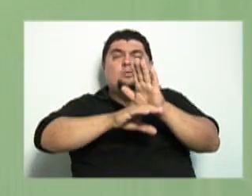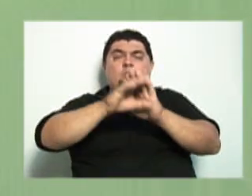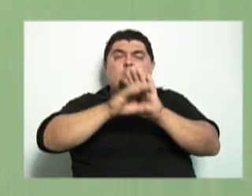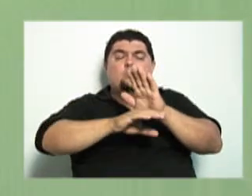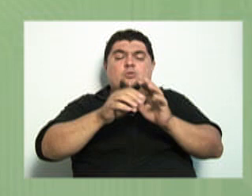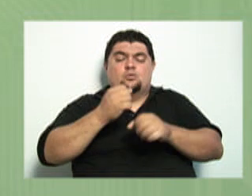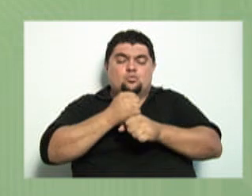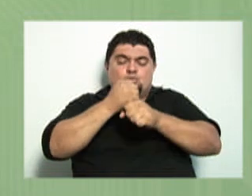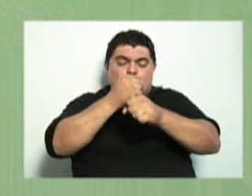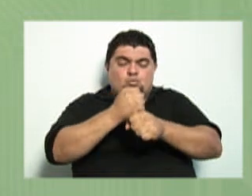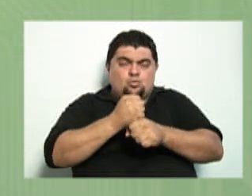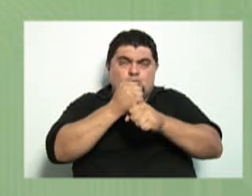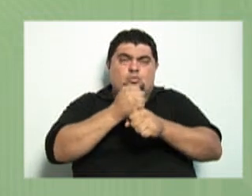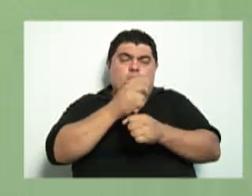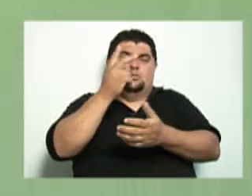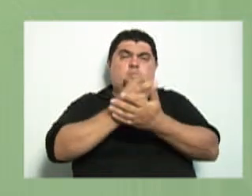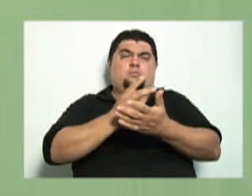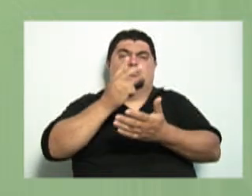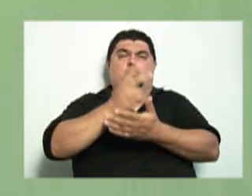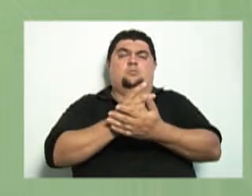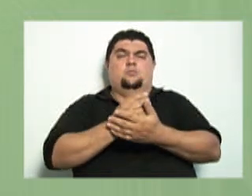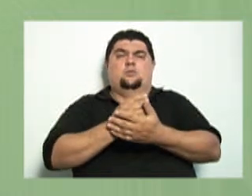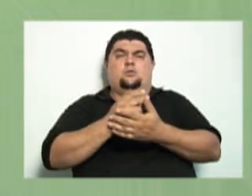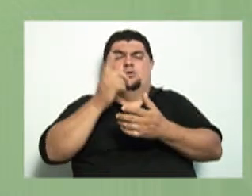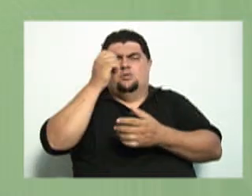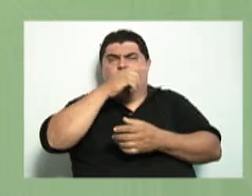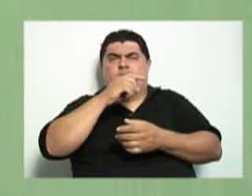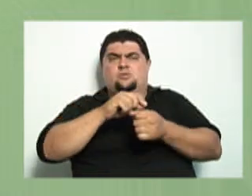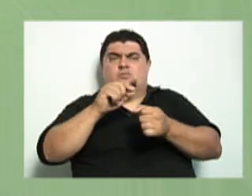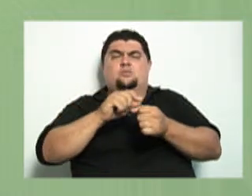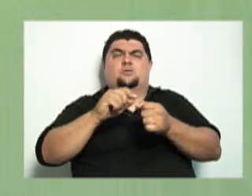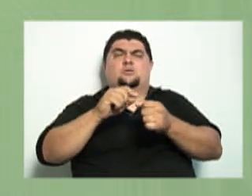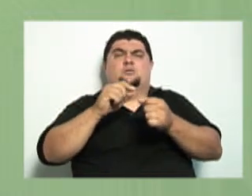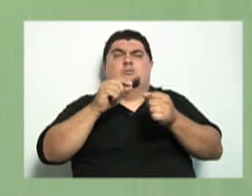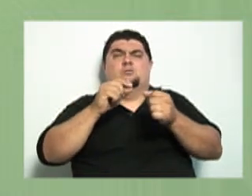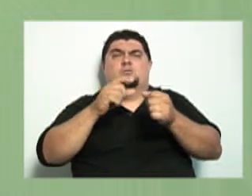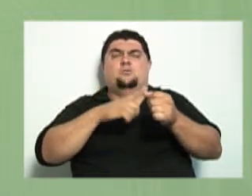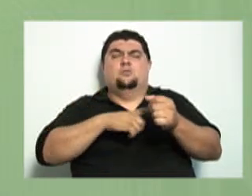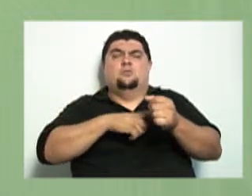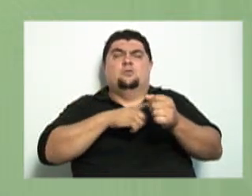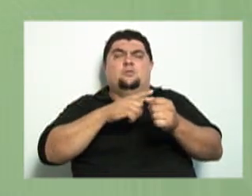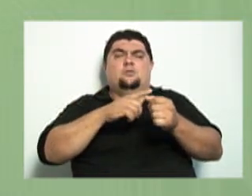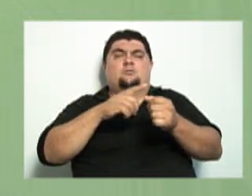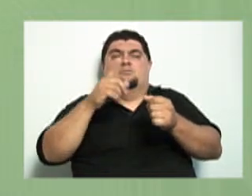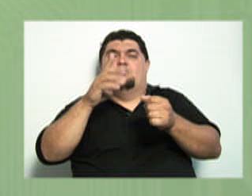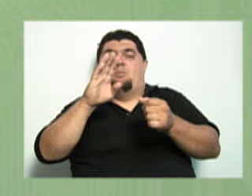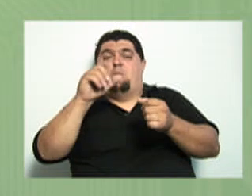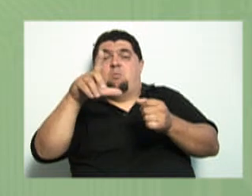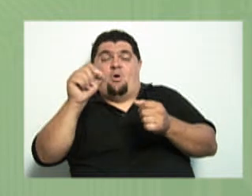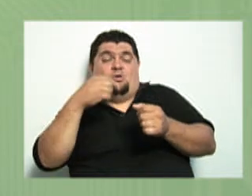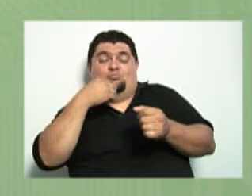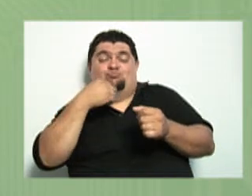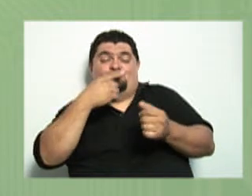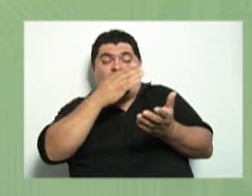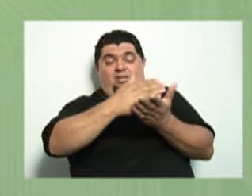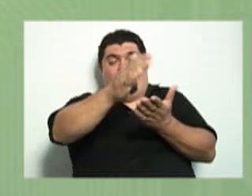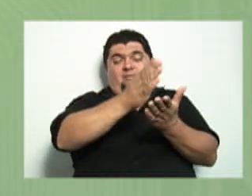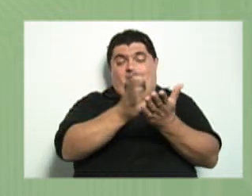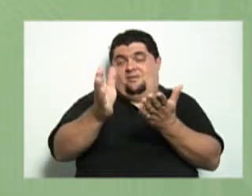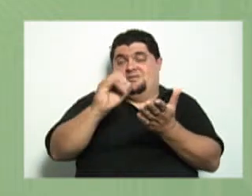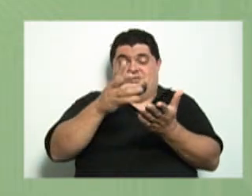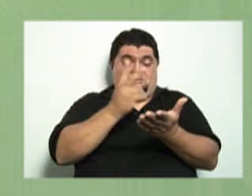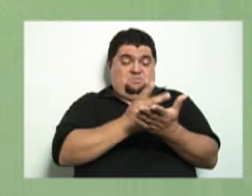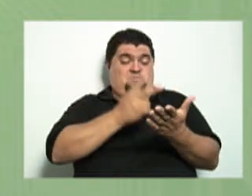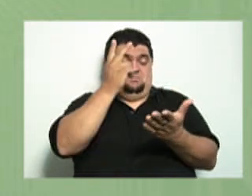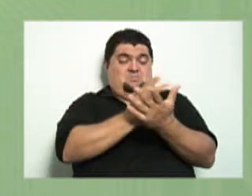andam juntos. É muito difícil a gente desenvolver sem crescer. É muito difícil dividir um bolo se esse bolo não aumenta de tamanho. É